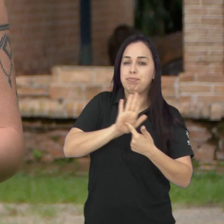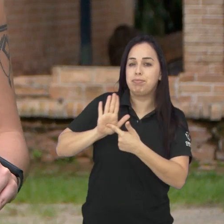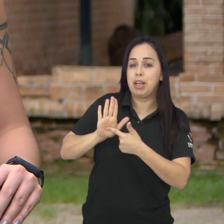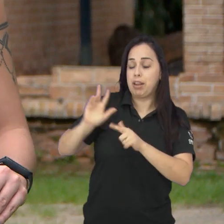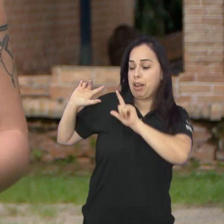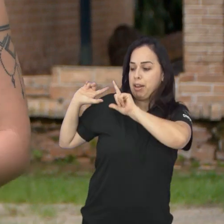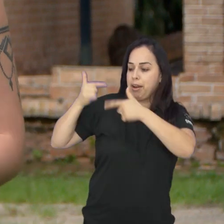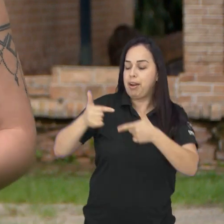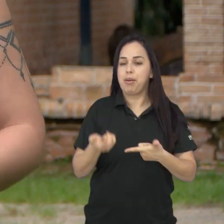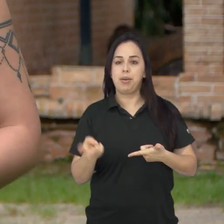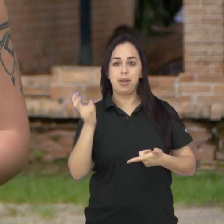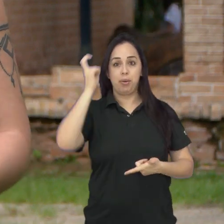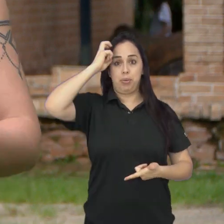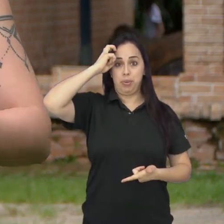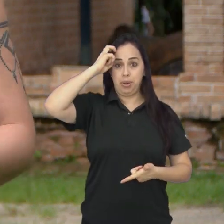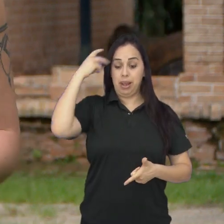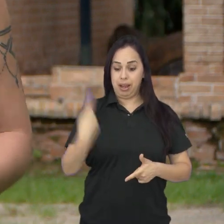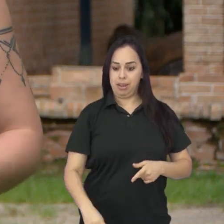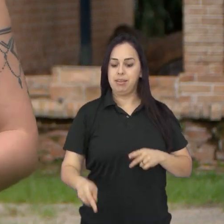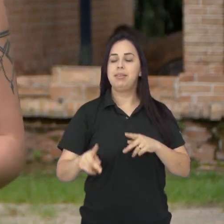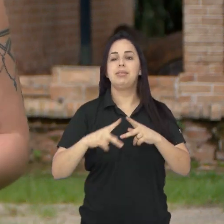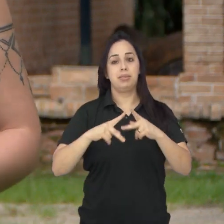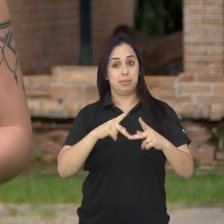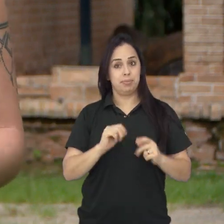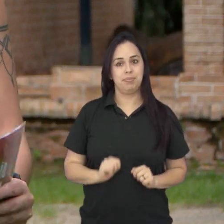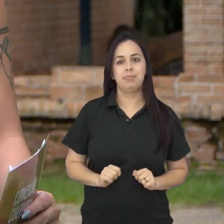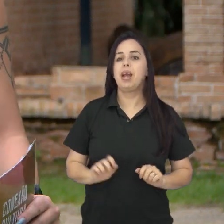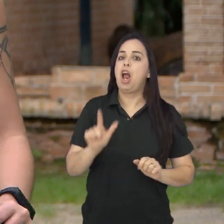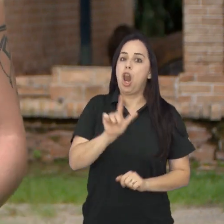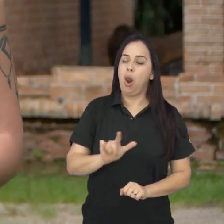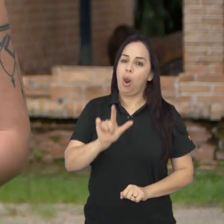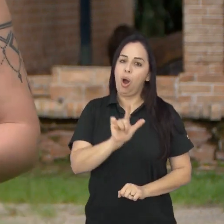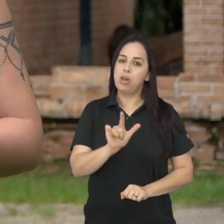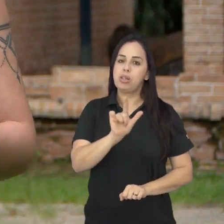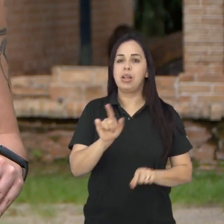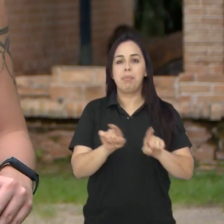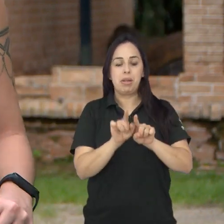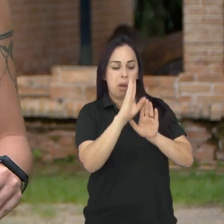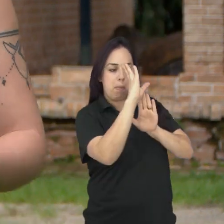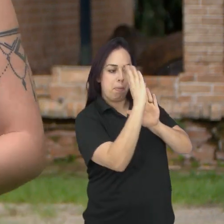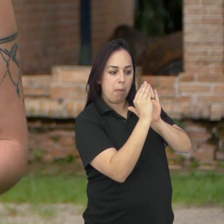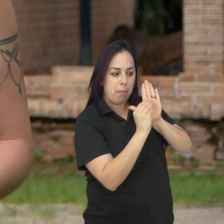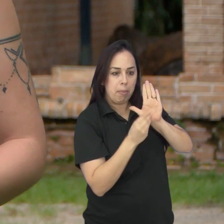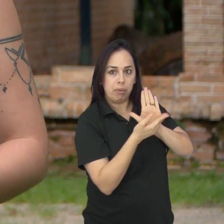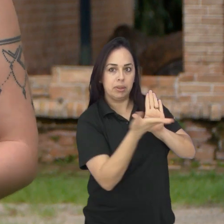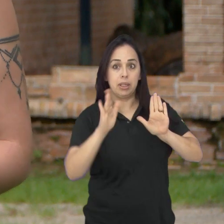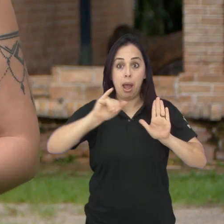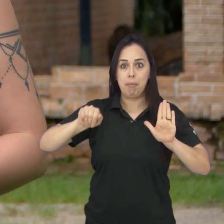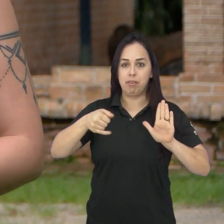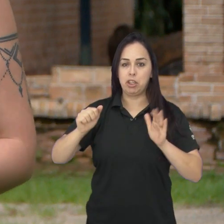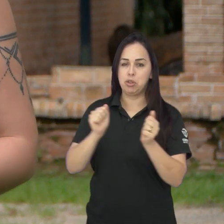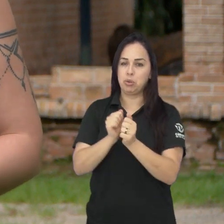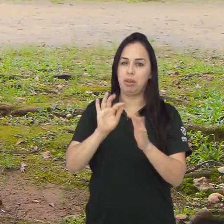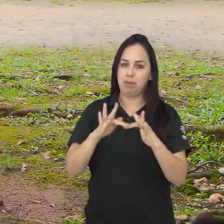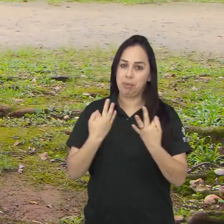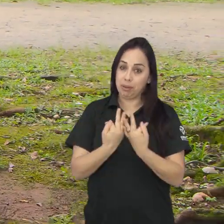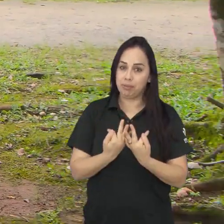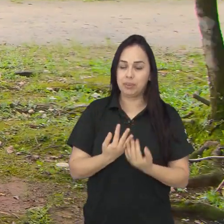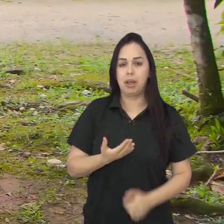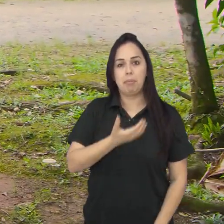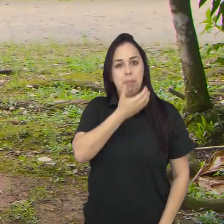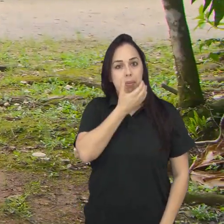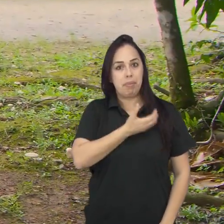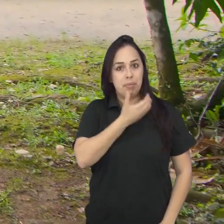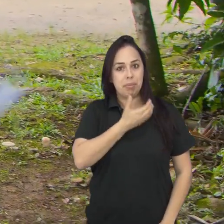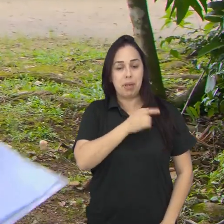toda a tradição, cultura natalina aqui da nossa região. E claro, né, te falar da programação para você curtir com toda a família. Papai